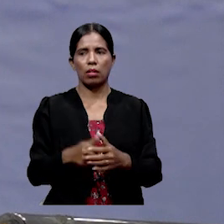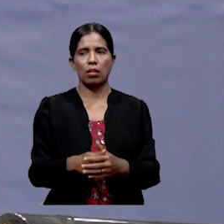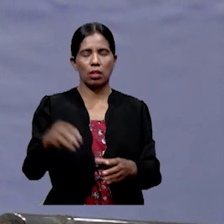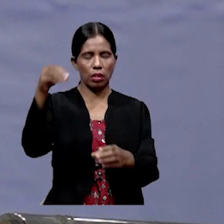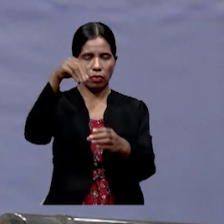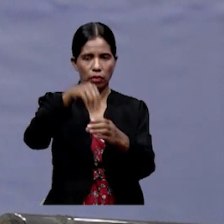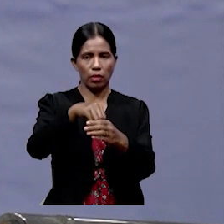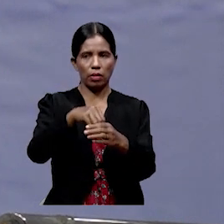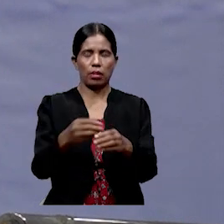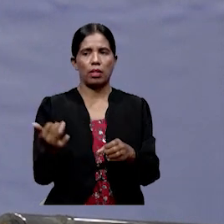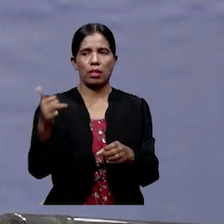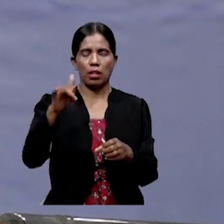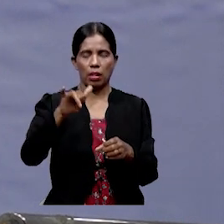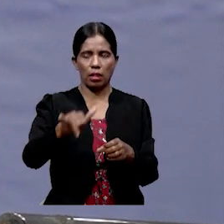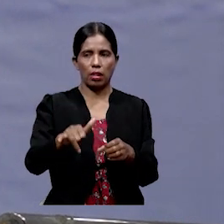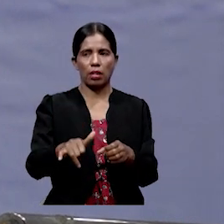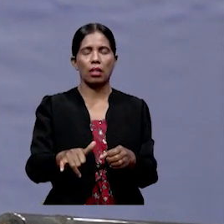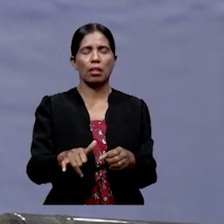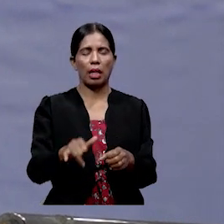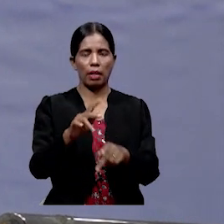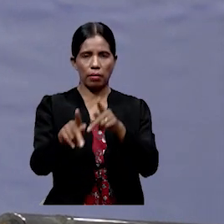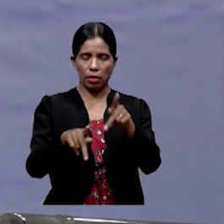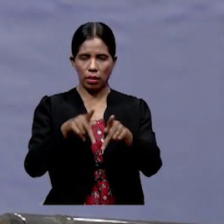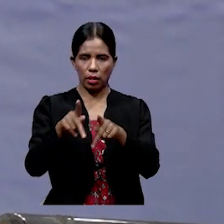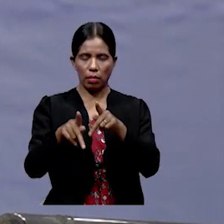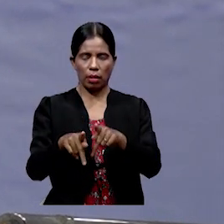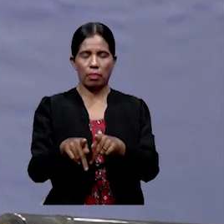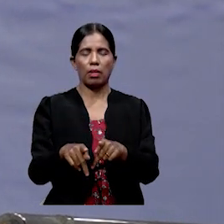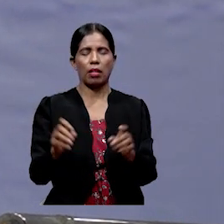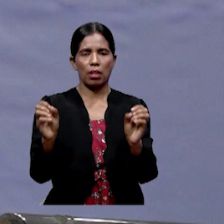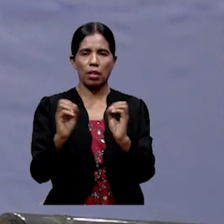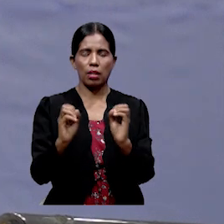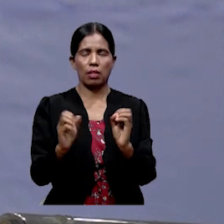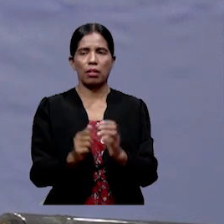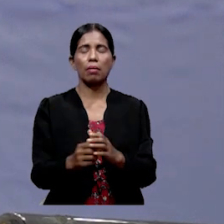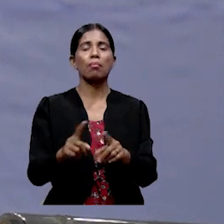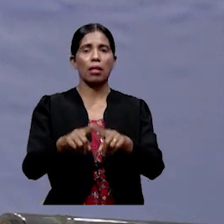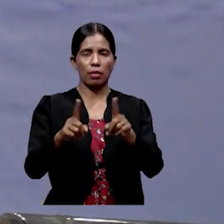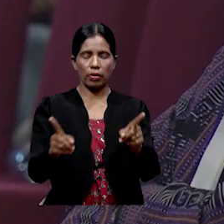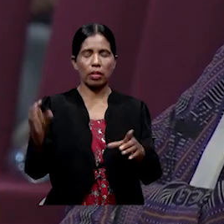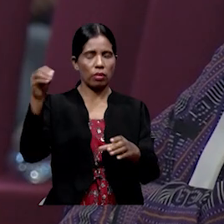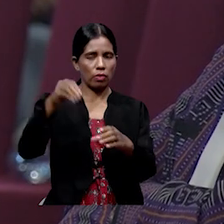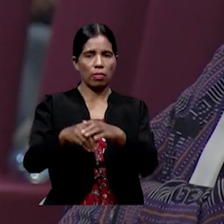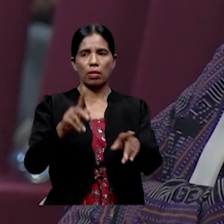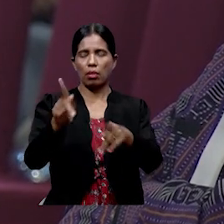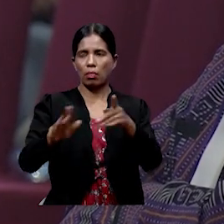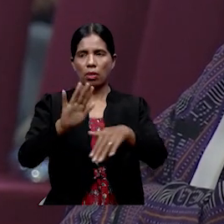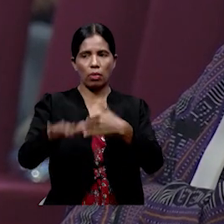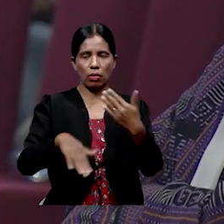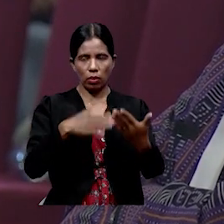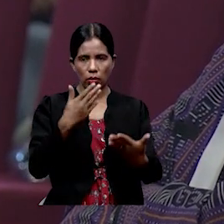de hierarquia, creva em mim. Mas envolve, é uma roupa, no